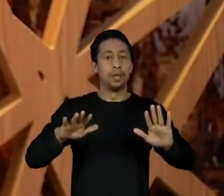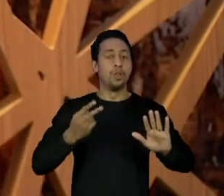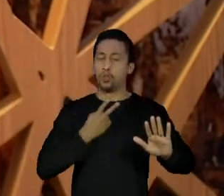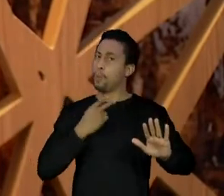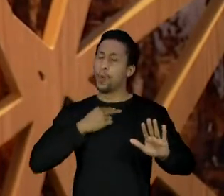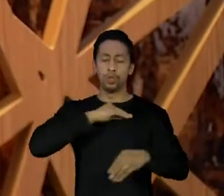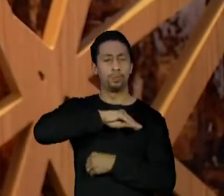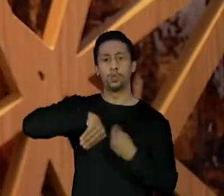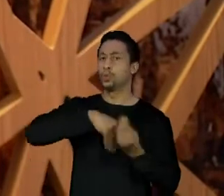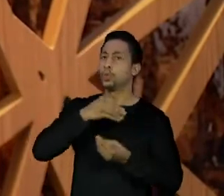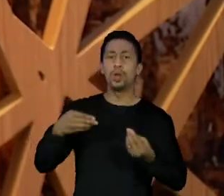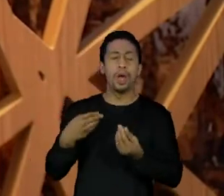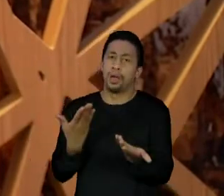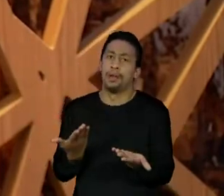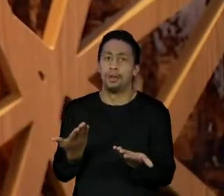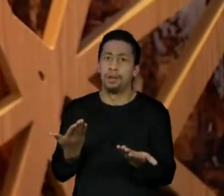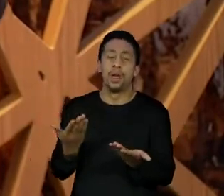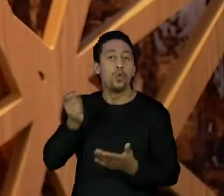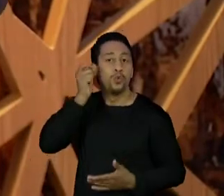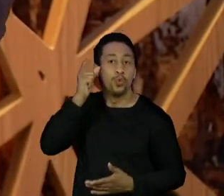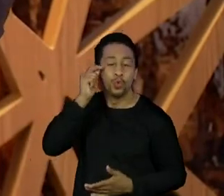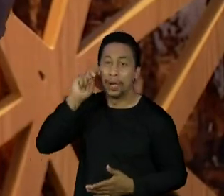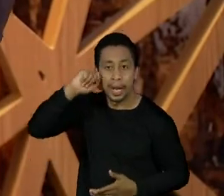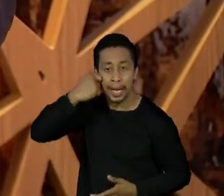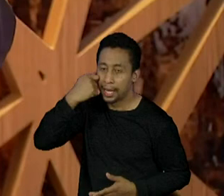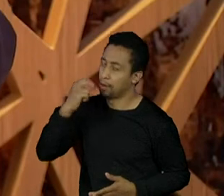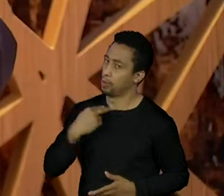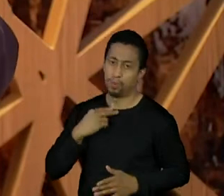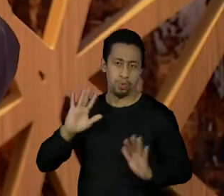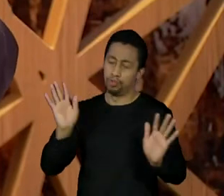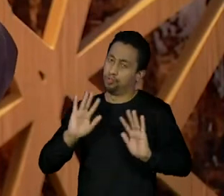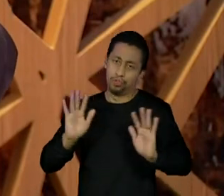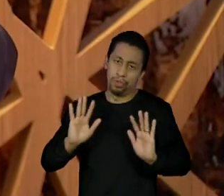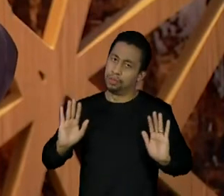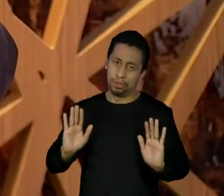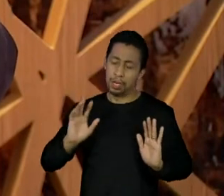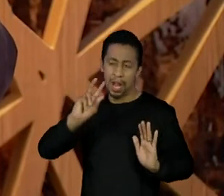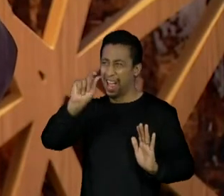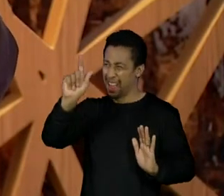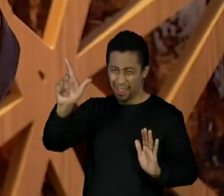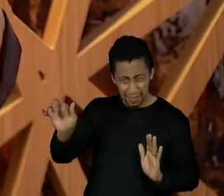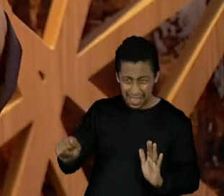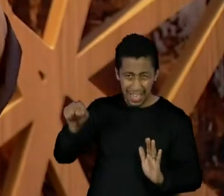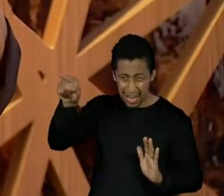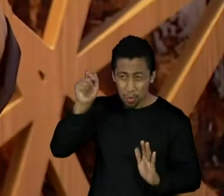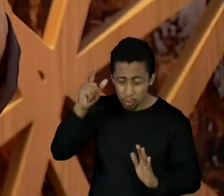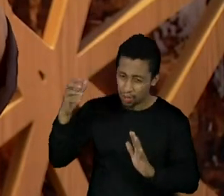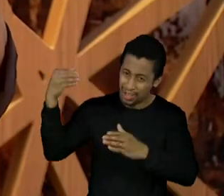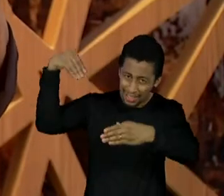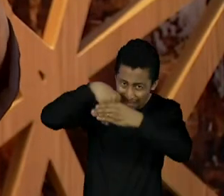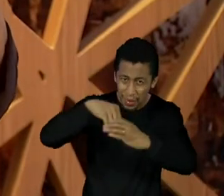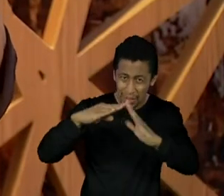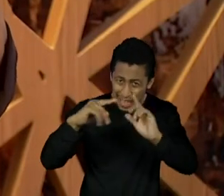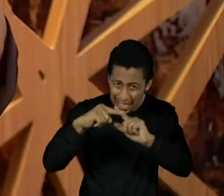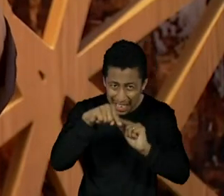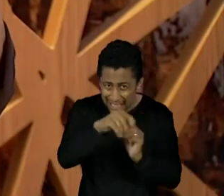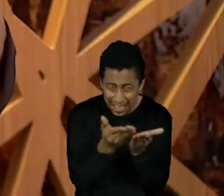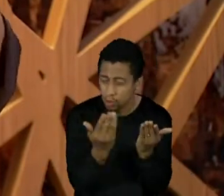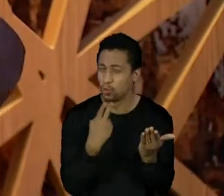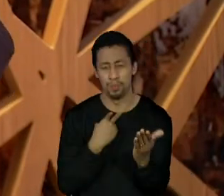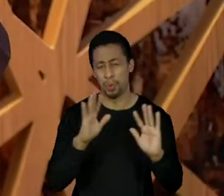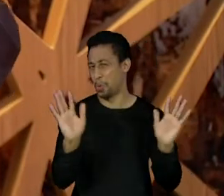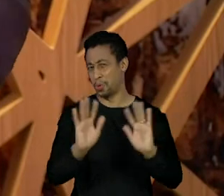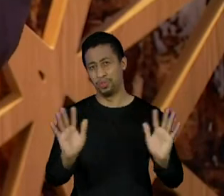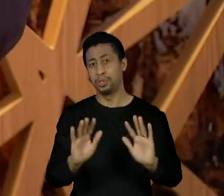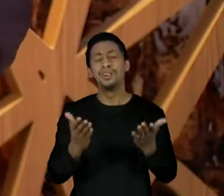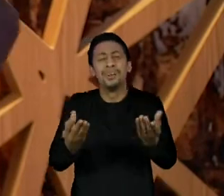dentro da igreja evangélica nada da cultura africana. Não dá. Deus nos fez